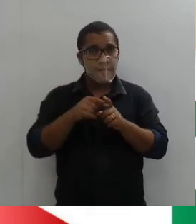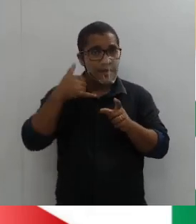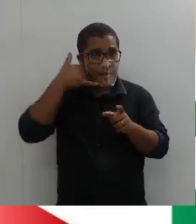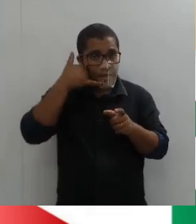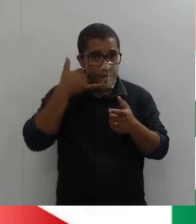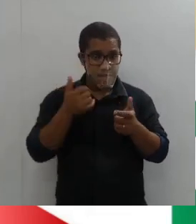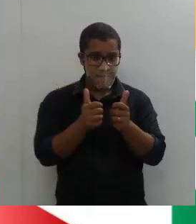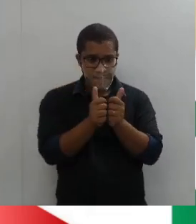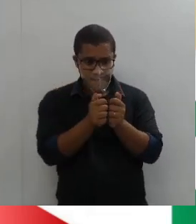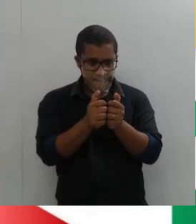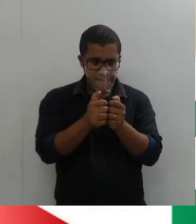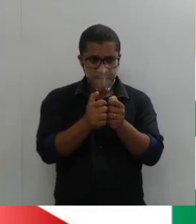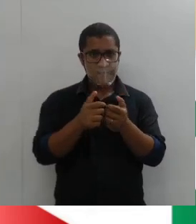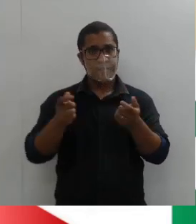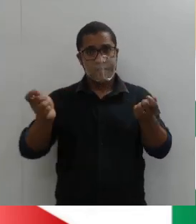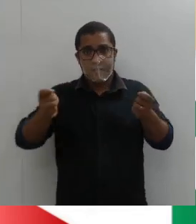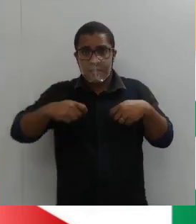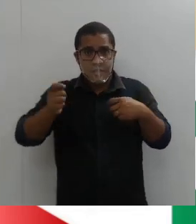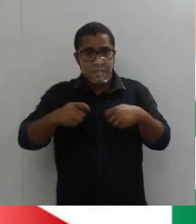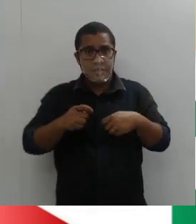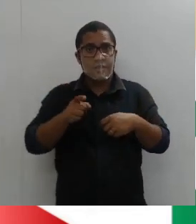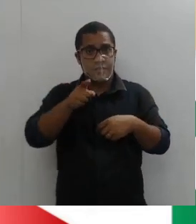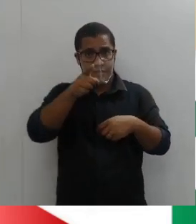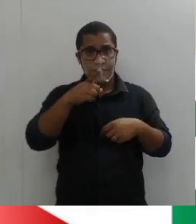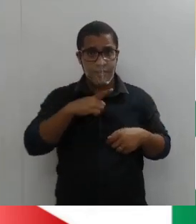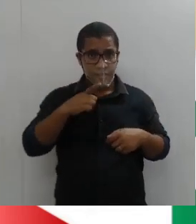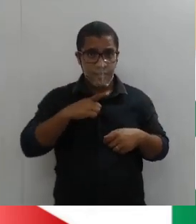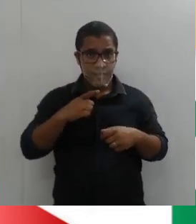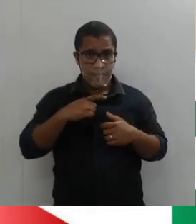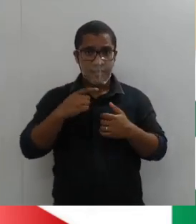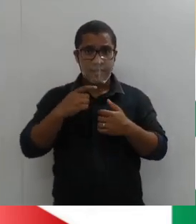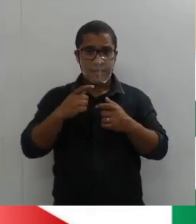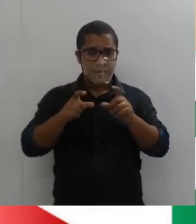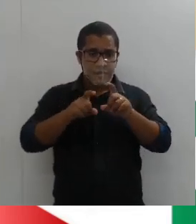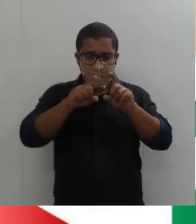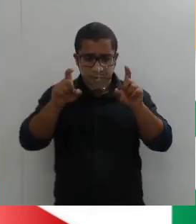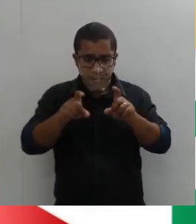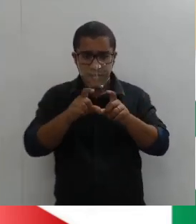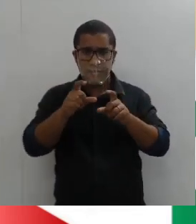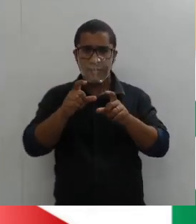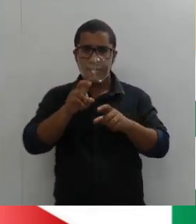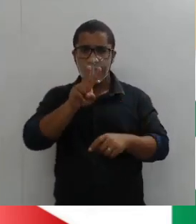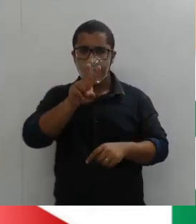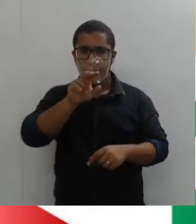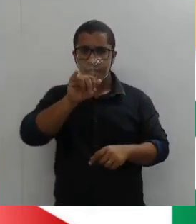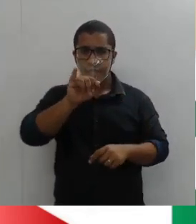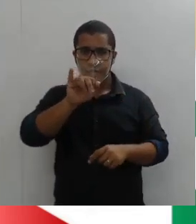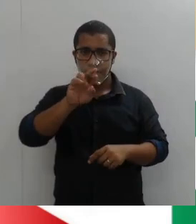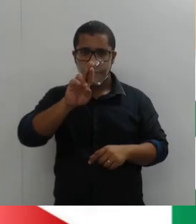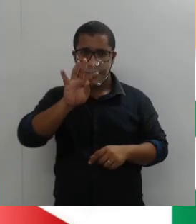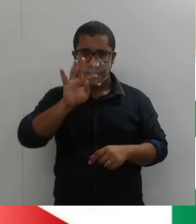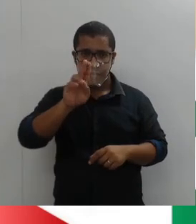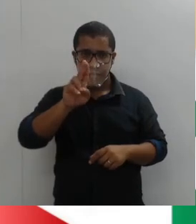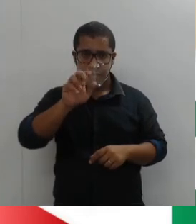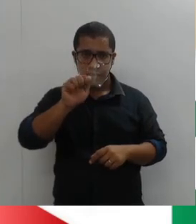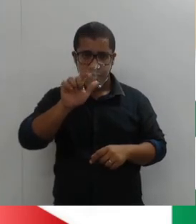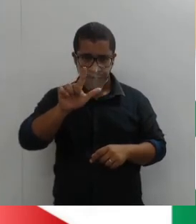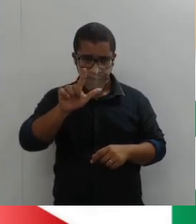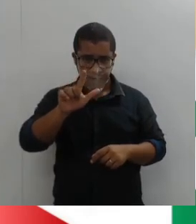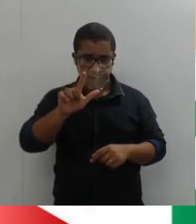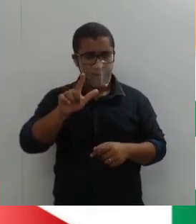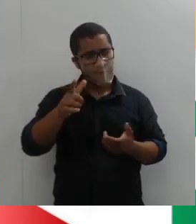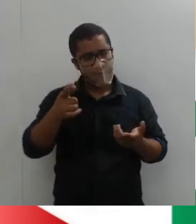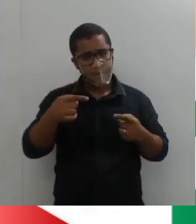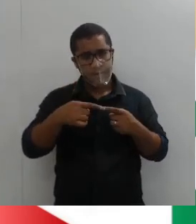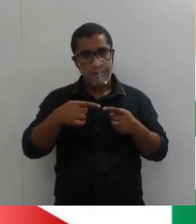celular. Então, tudo que você vai estar praticando de modo virtual, né, é um joguinho. E na televisão?